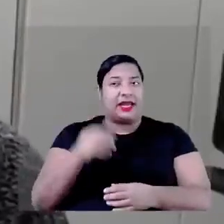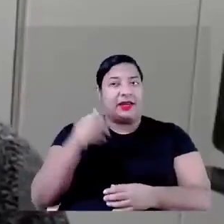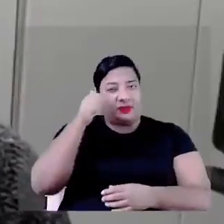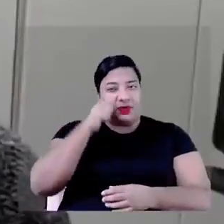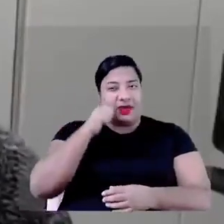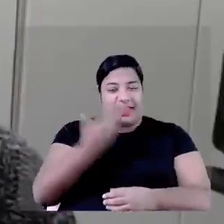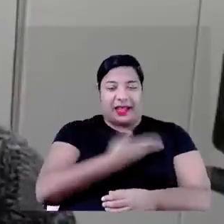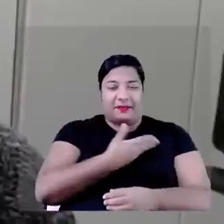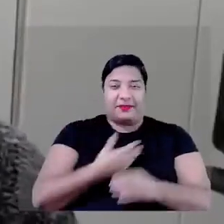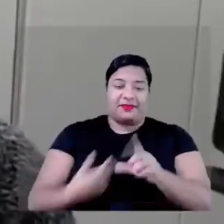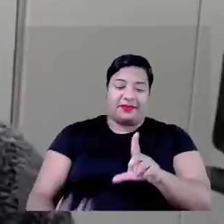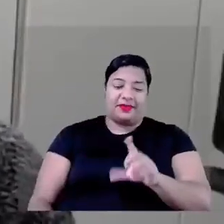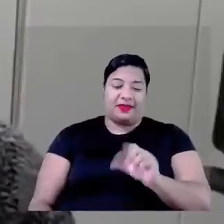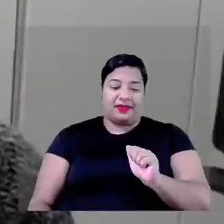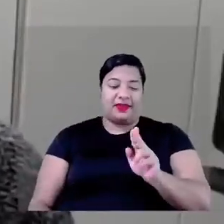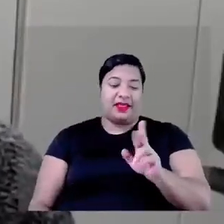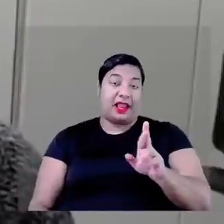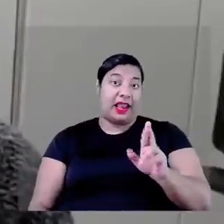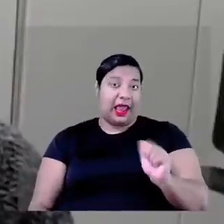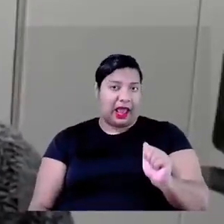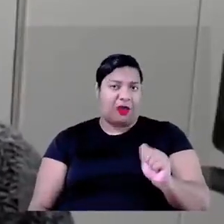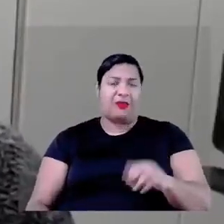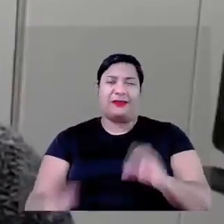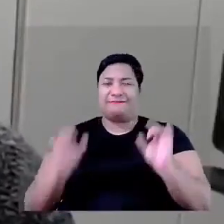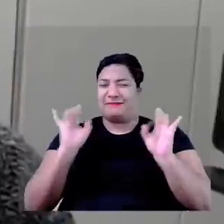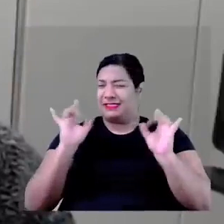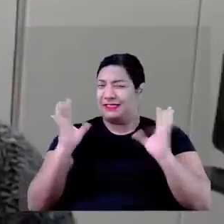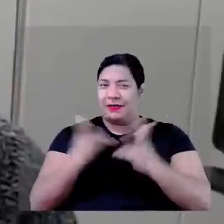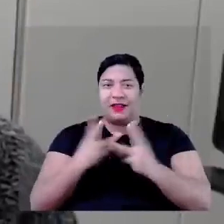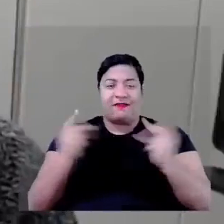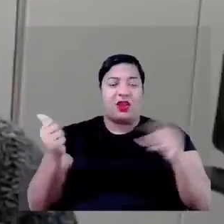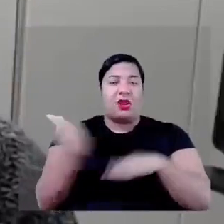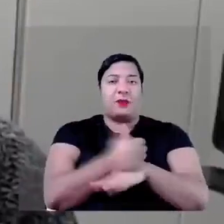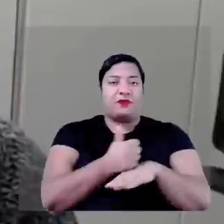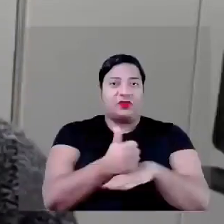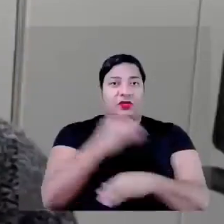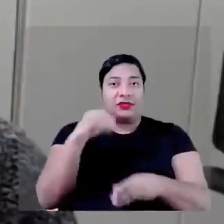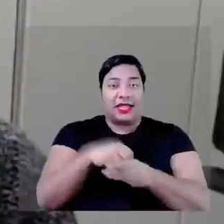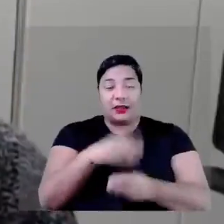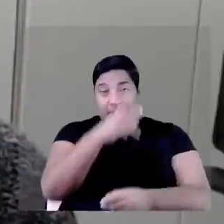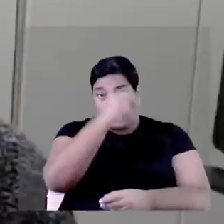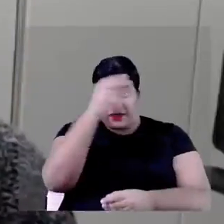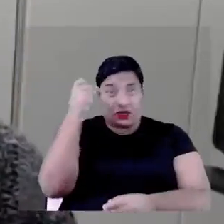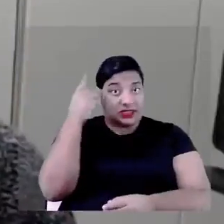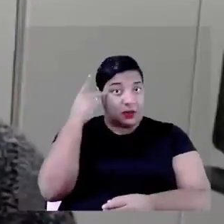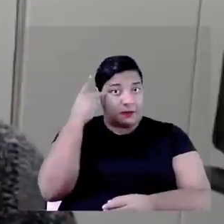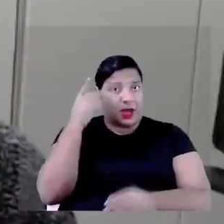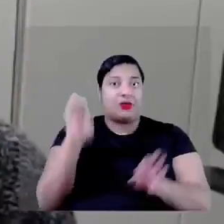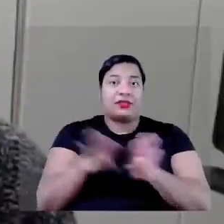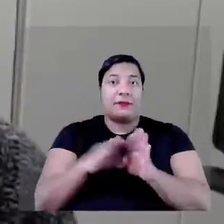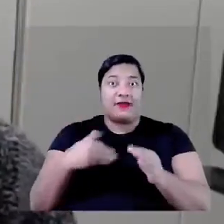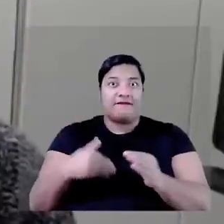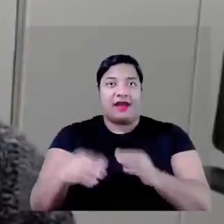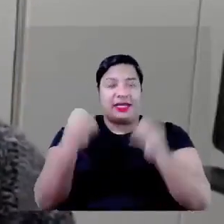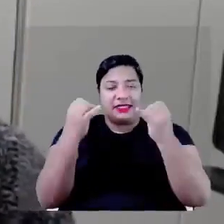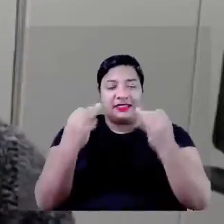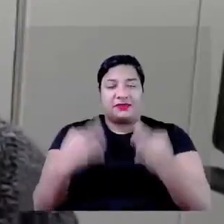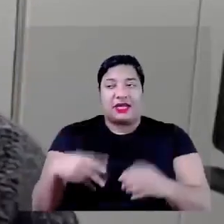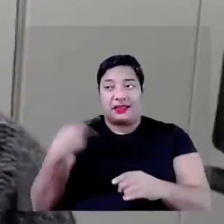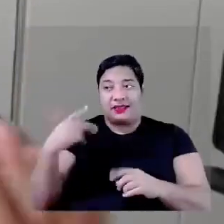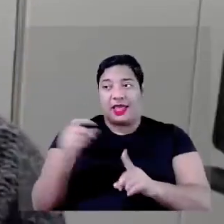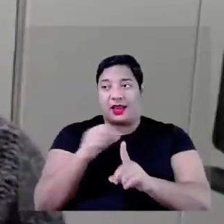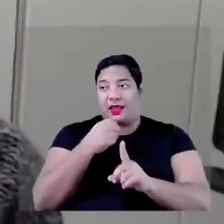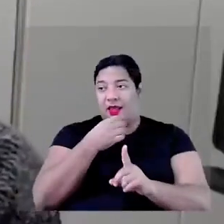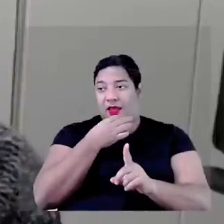uma brilhante profissional aí da Prefeitura de São Paulo, também vai nos trazer essa visão, até com um olhar